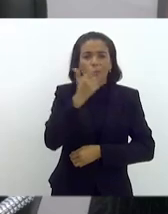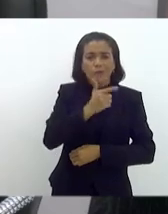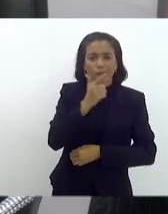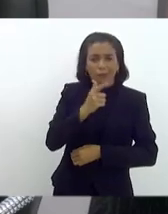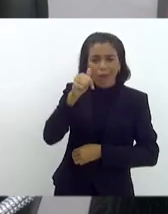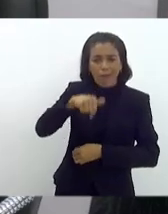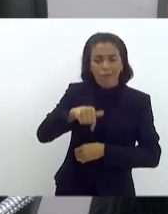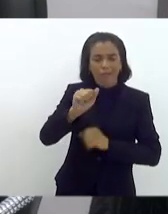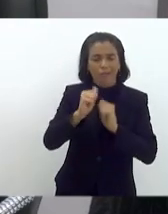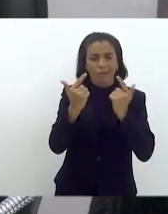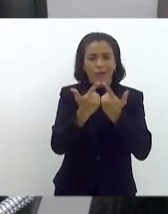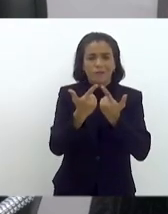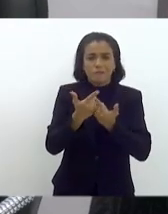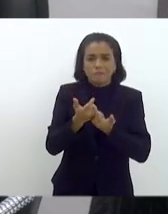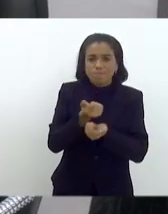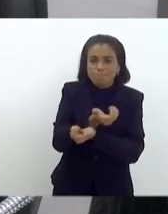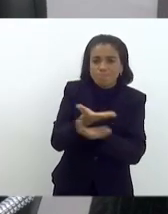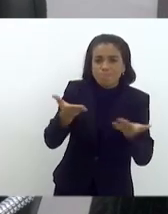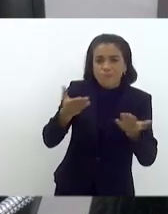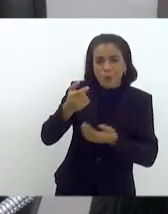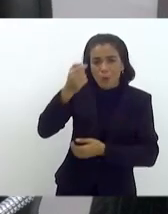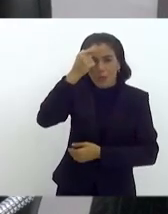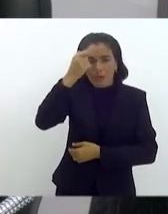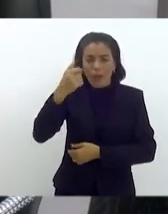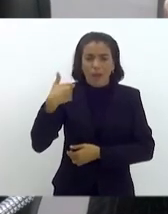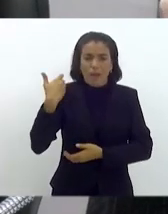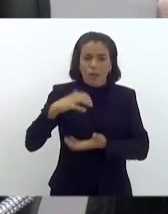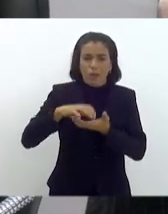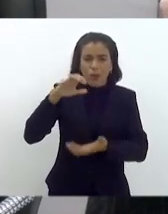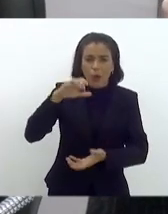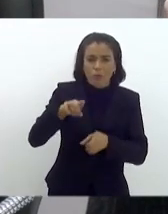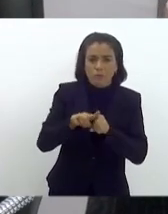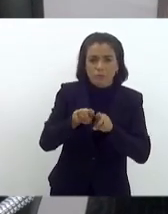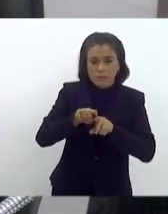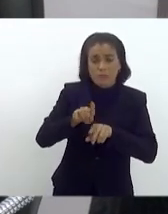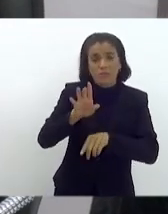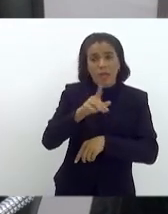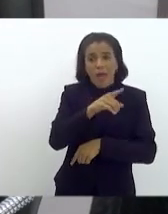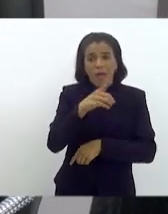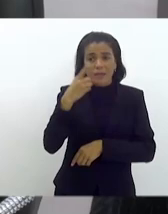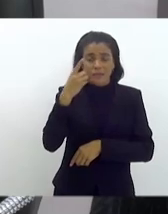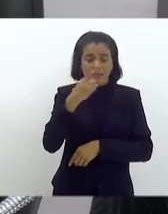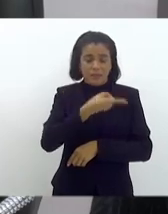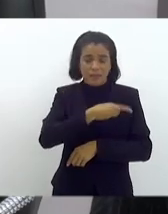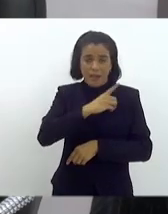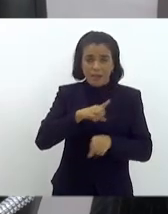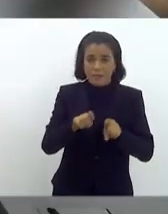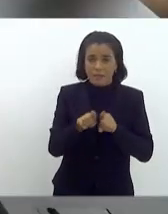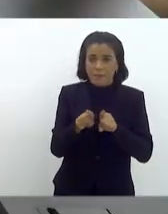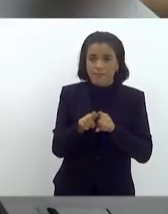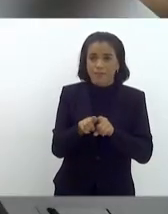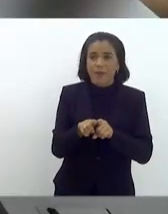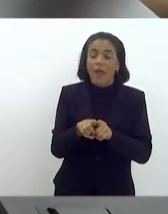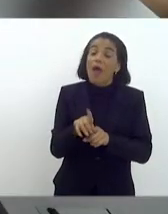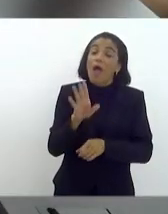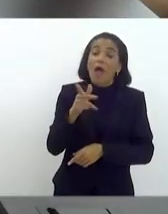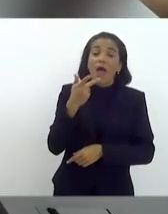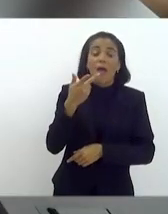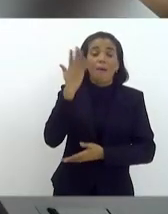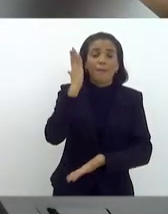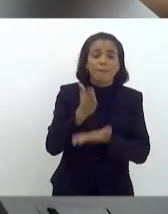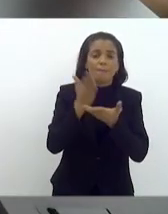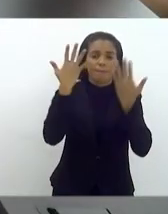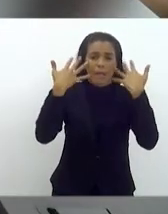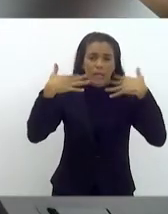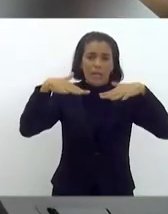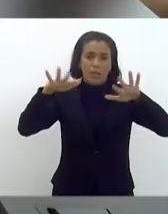consentir esses conscientizar maior assistência de idosos ou seja mulheres que ela até falou sobre isso também a nossa delegada e desnaturalizar pouco né dessas situações